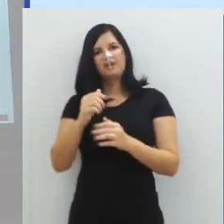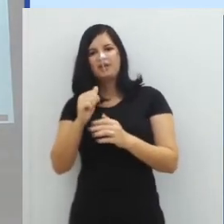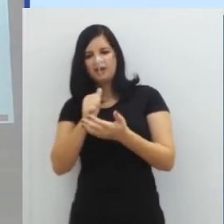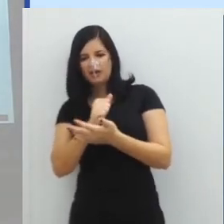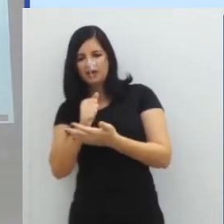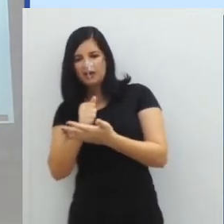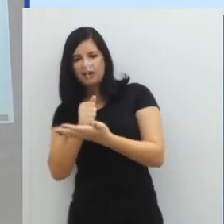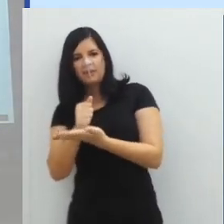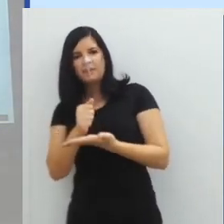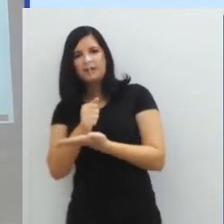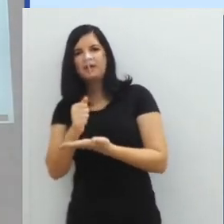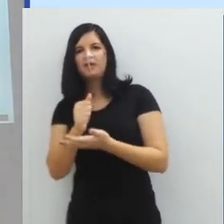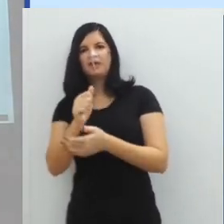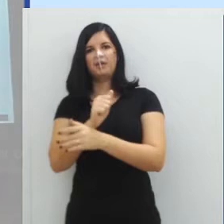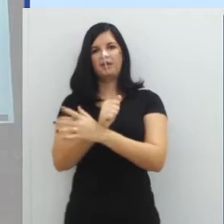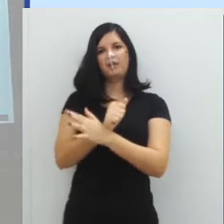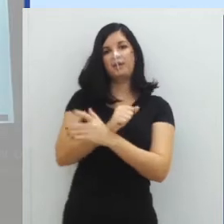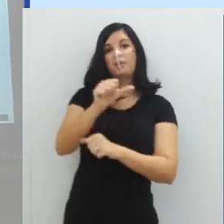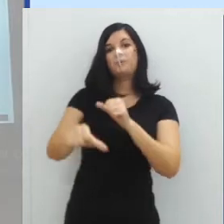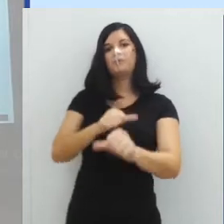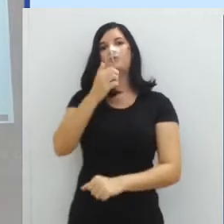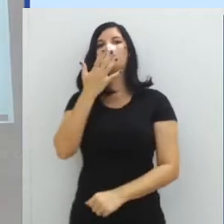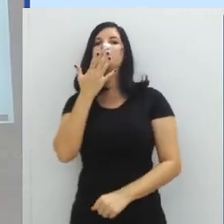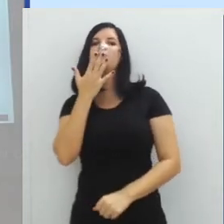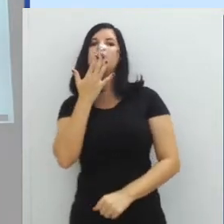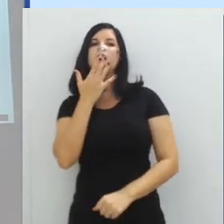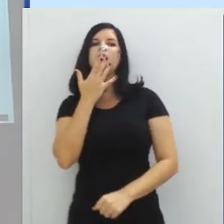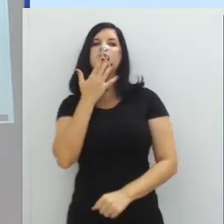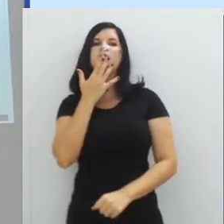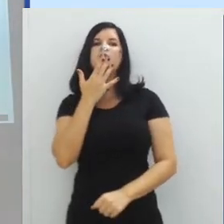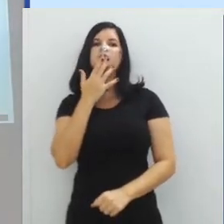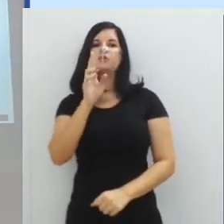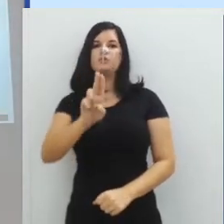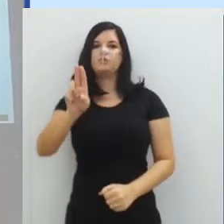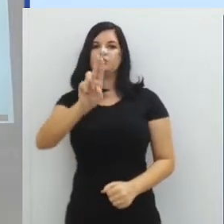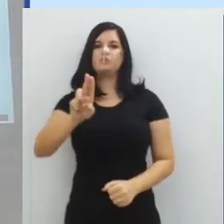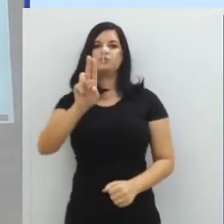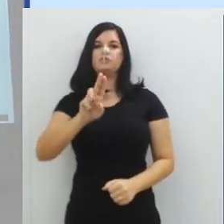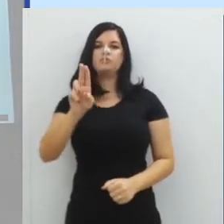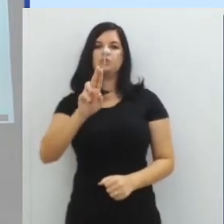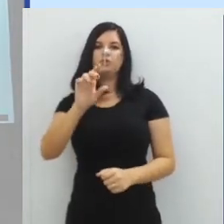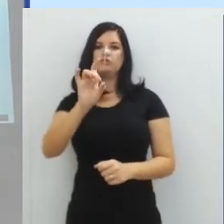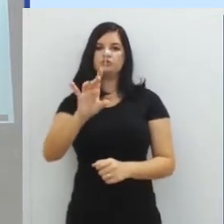é através da mudança de cor. E essa mudança de cor é utilizada a partir